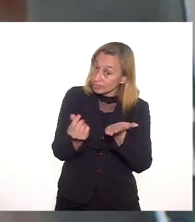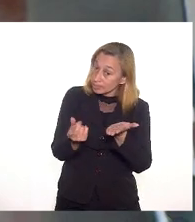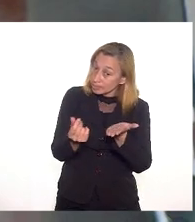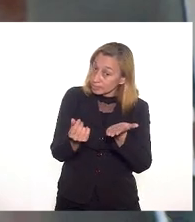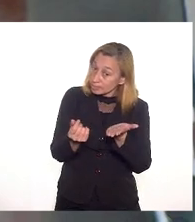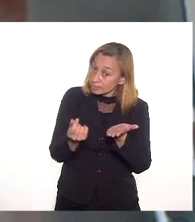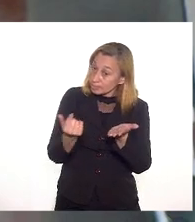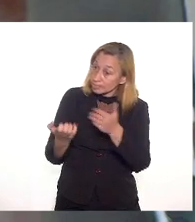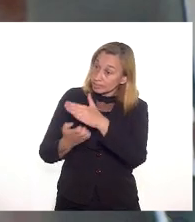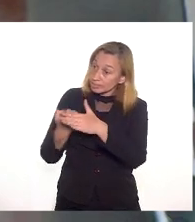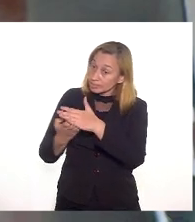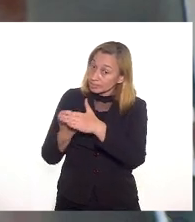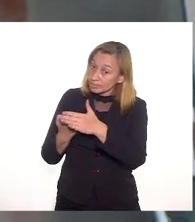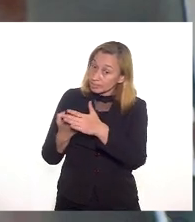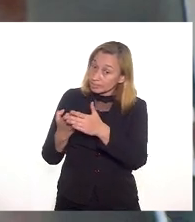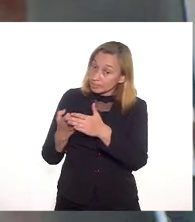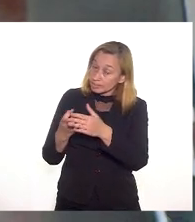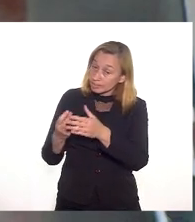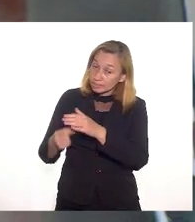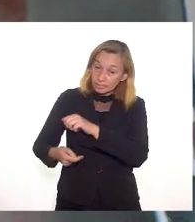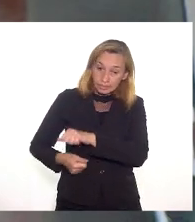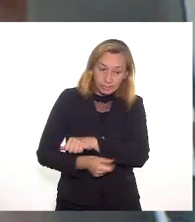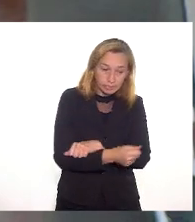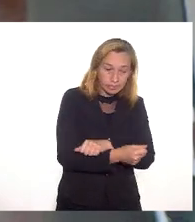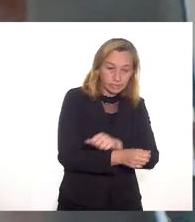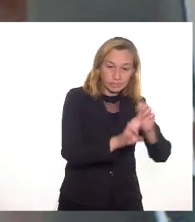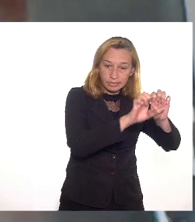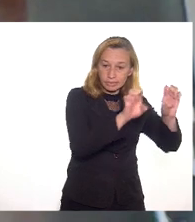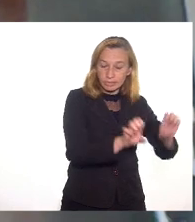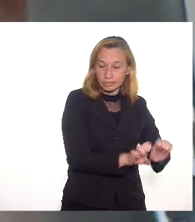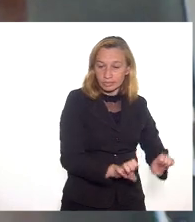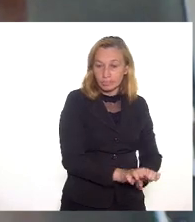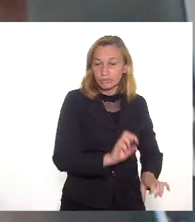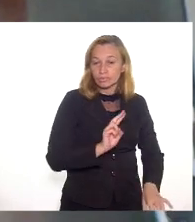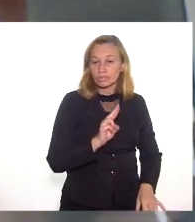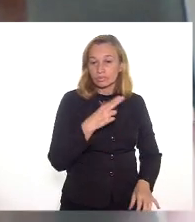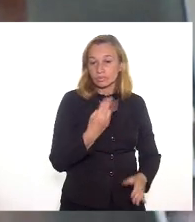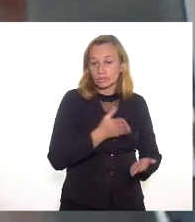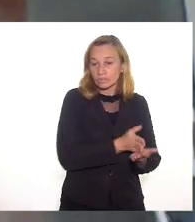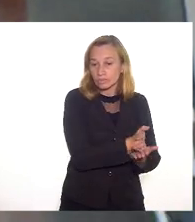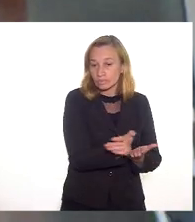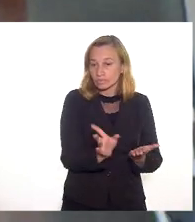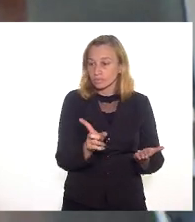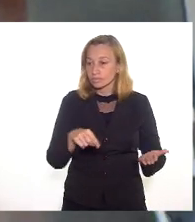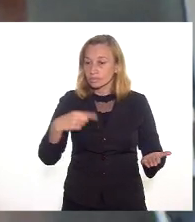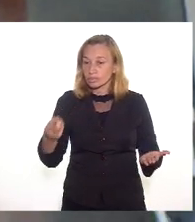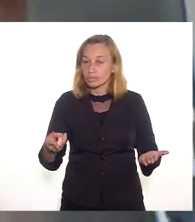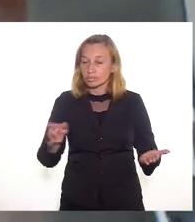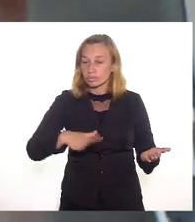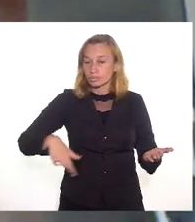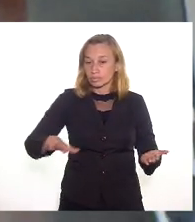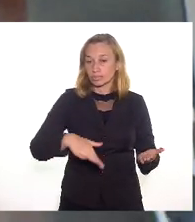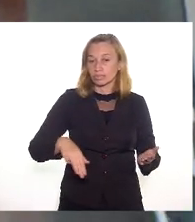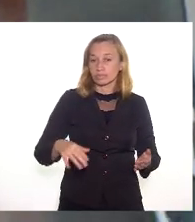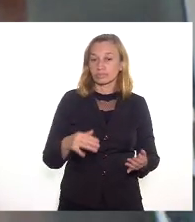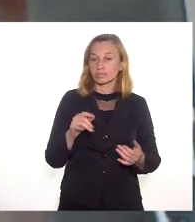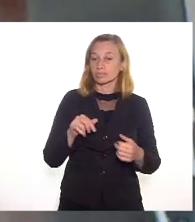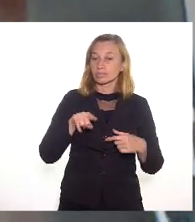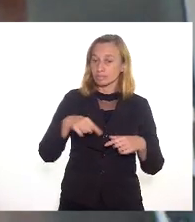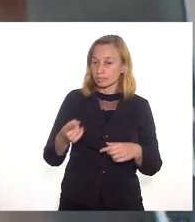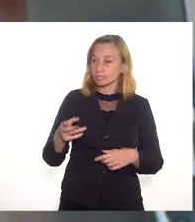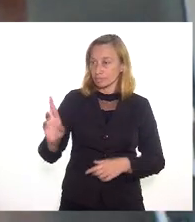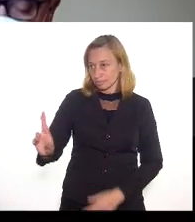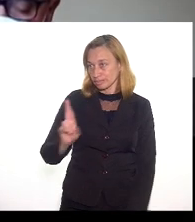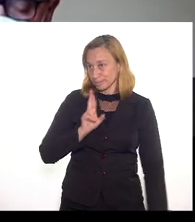vão ser investidos na área de infraestrutura ou poderão ser desviados para outras áreas? Eu gostaria que depois você me desse